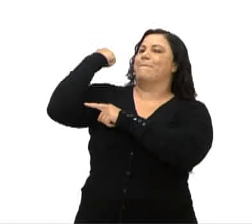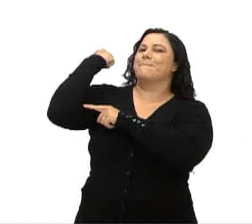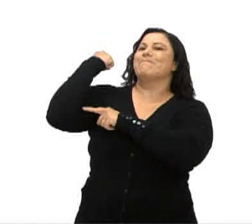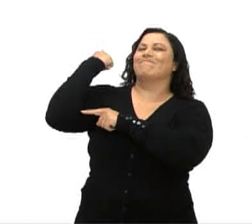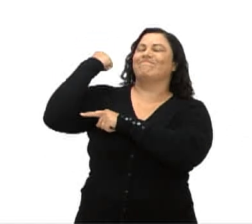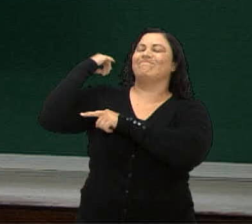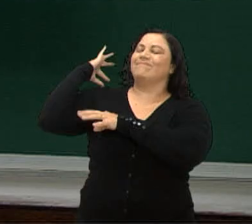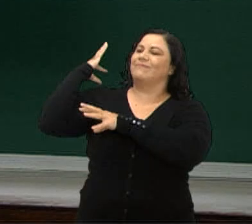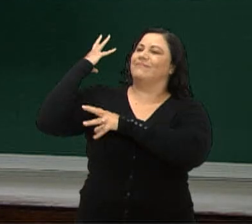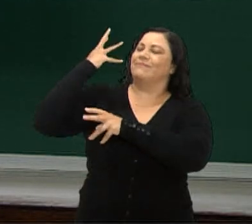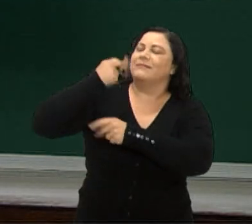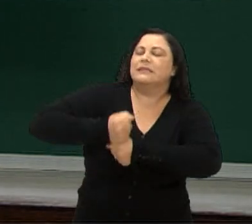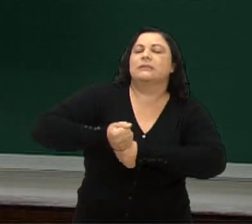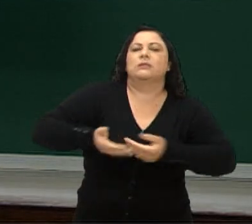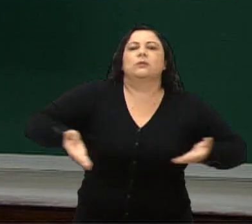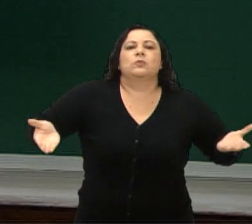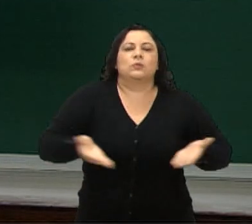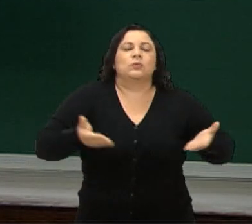tambores africanos.